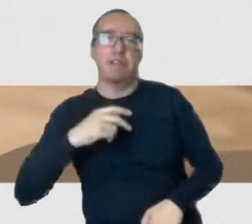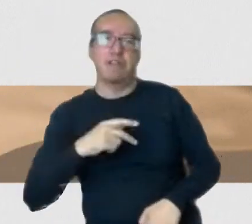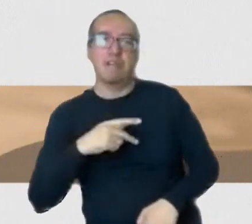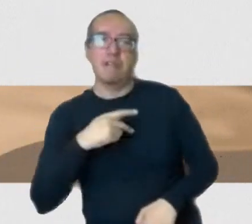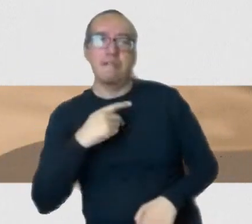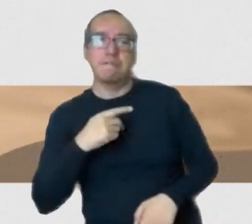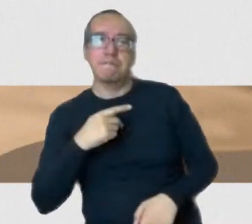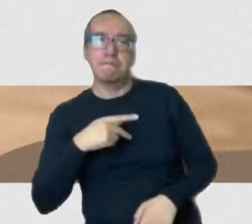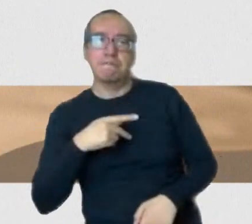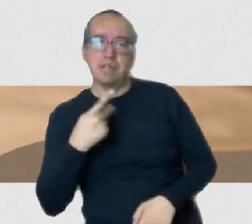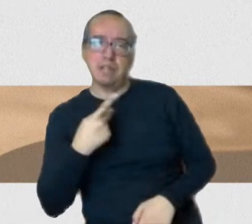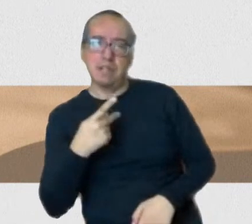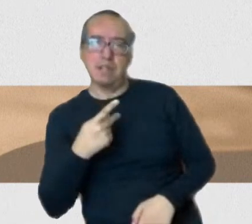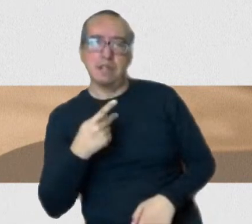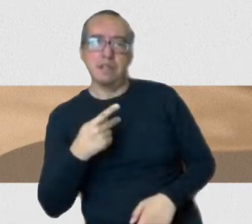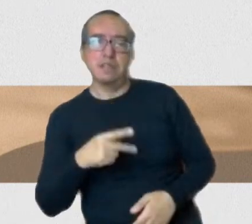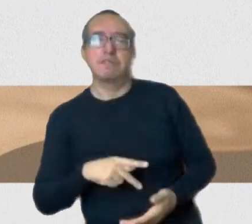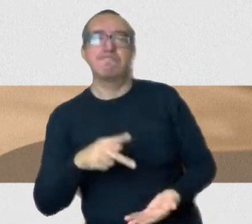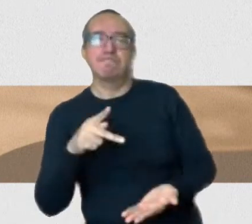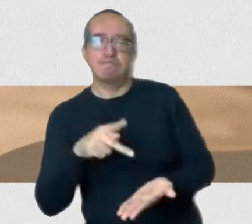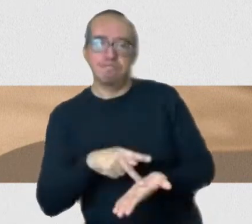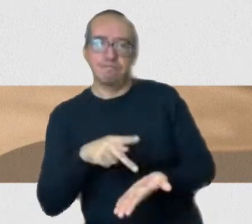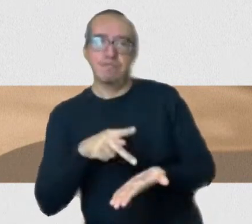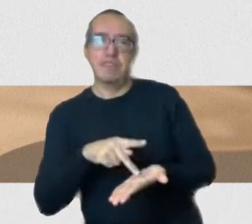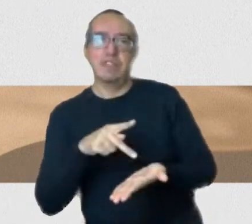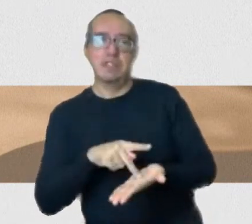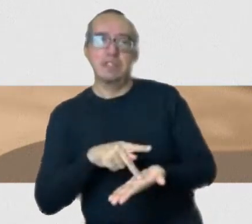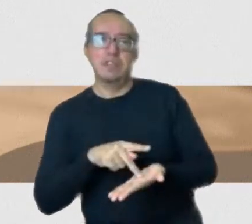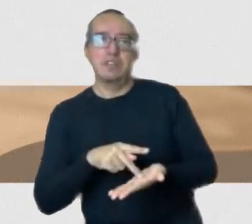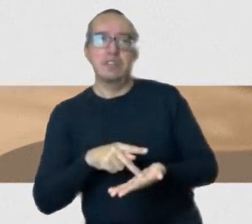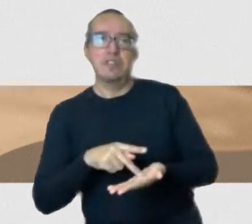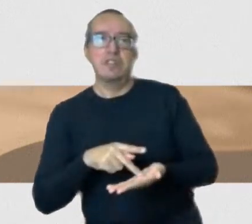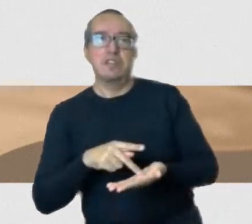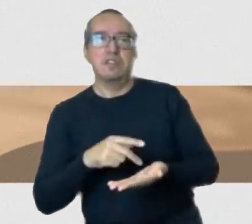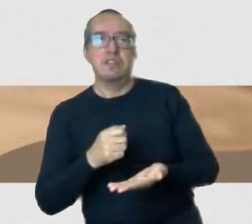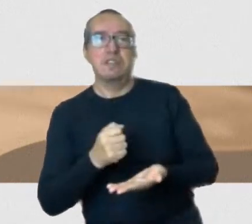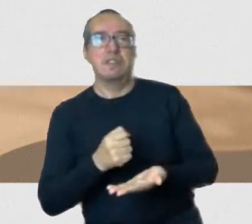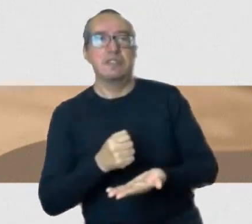vocês fizeram a algum dos meus menores irmãos, a mim o fizeram.